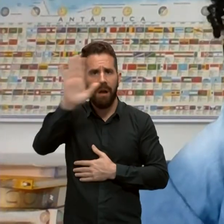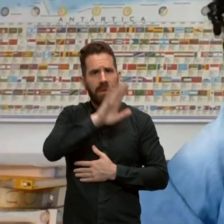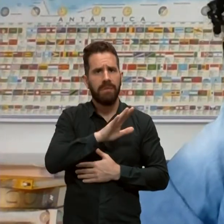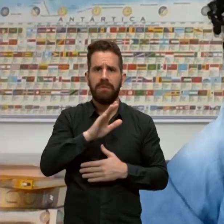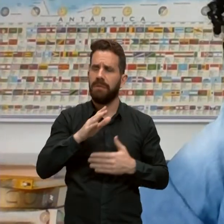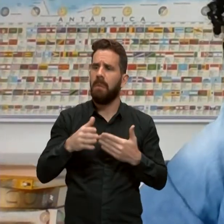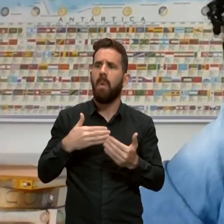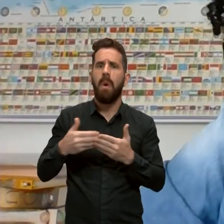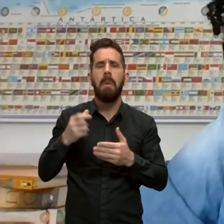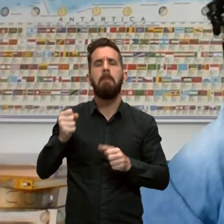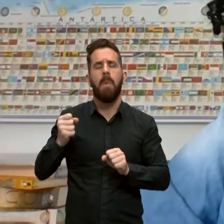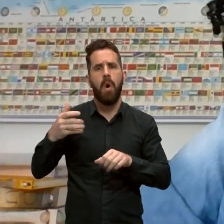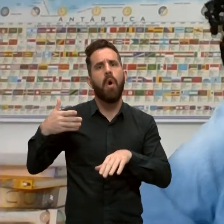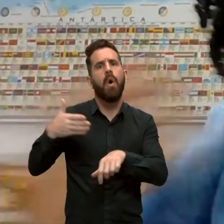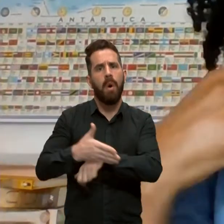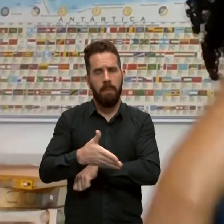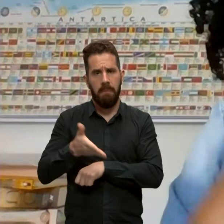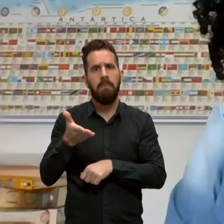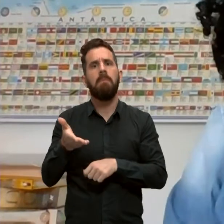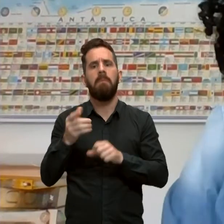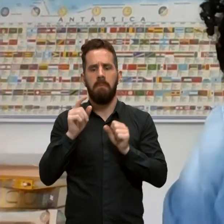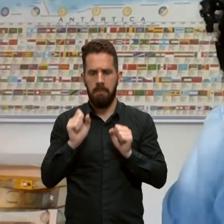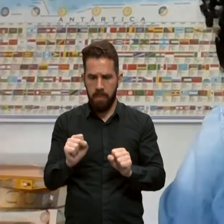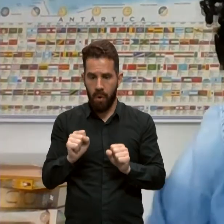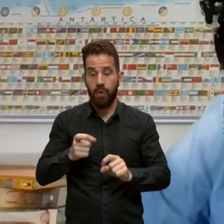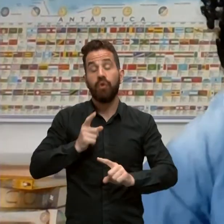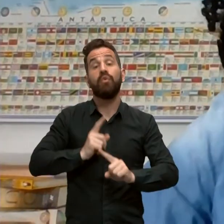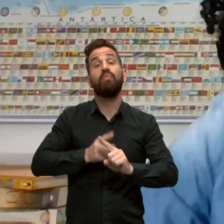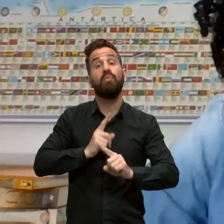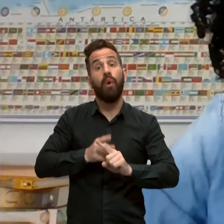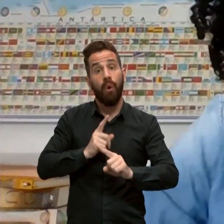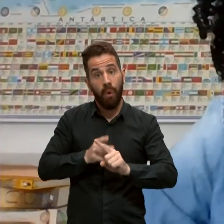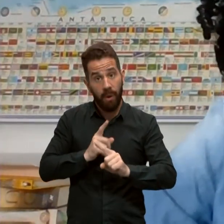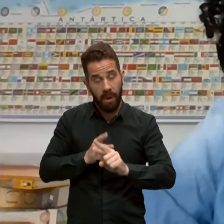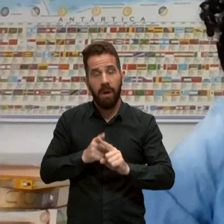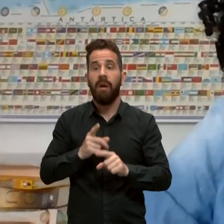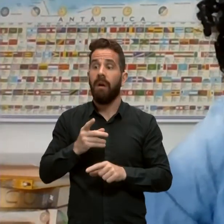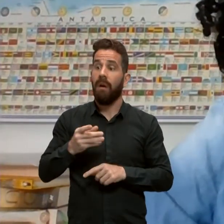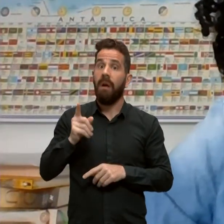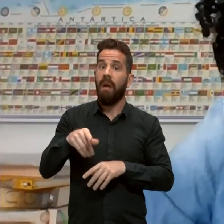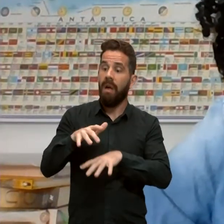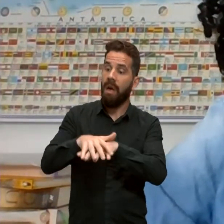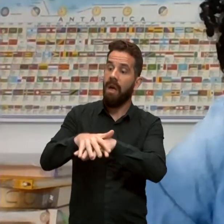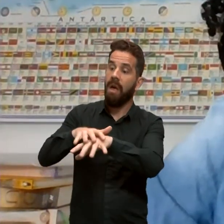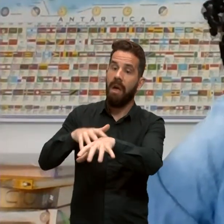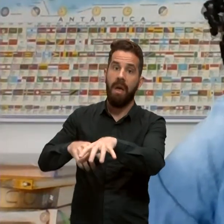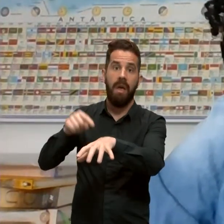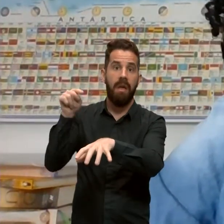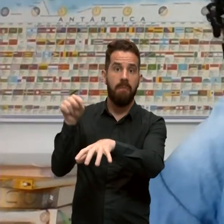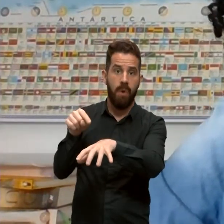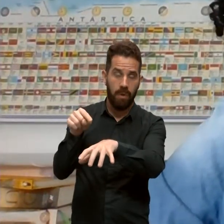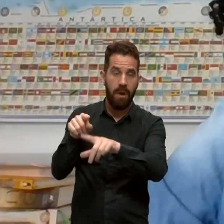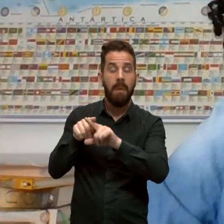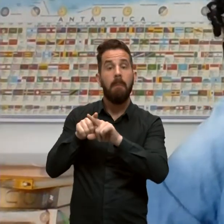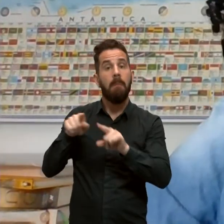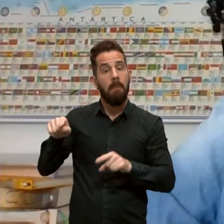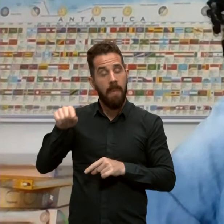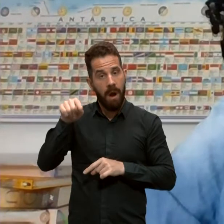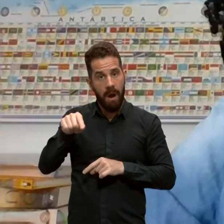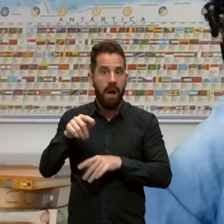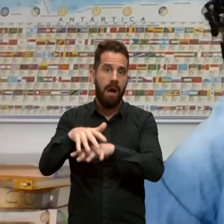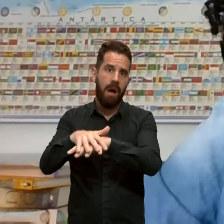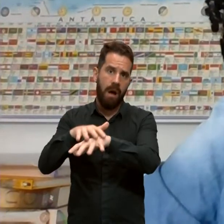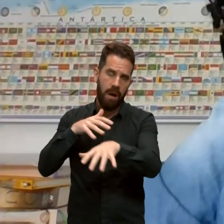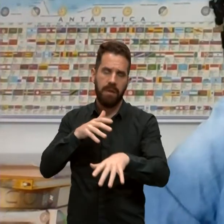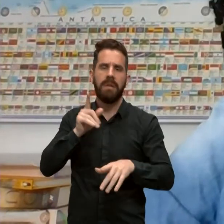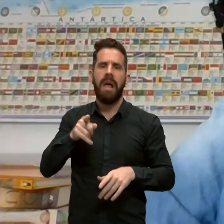participar, porque nós vamos ter aulas remotas, mas essas aulas remotas, elas vão acontecer